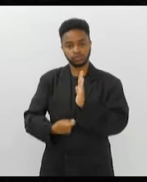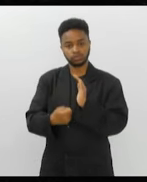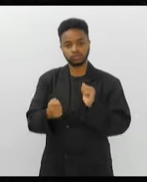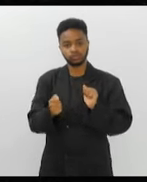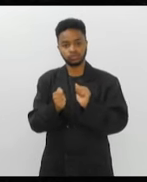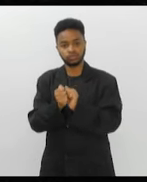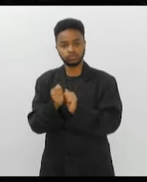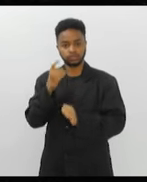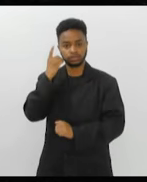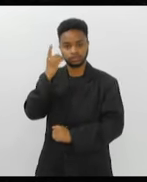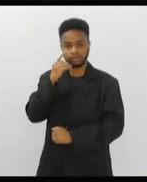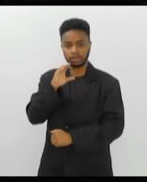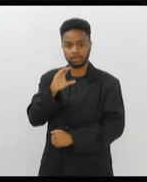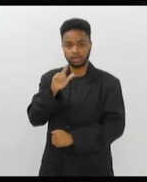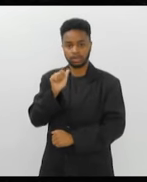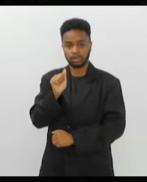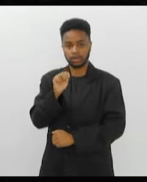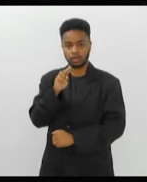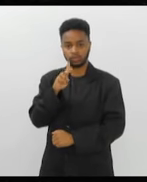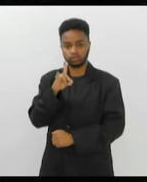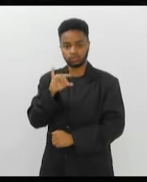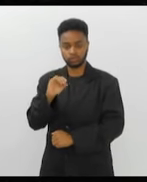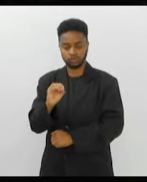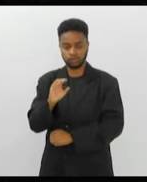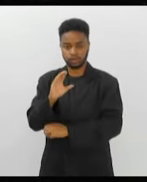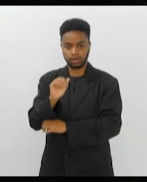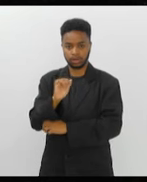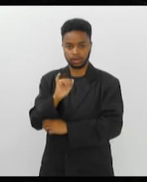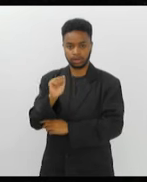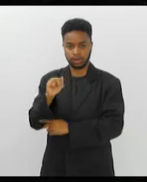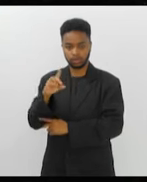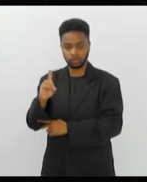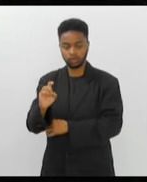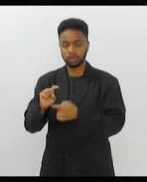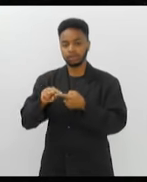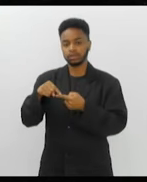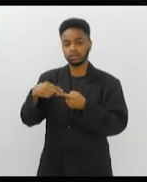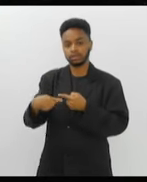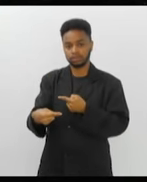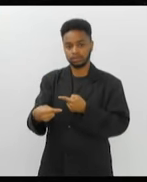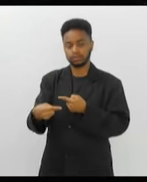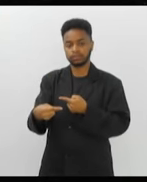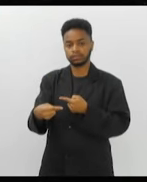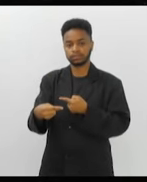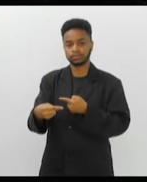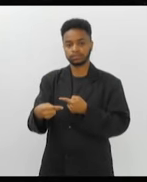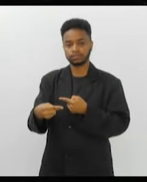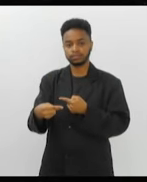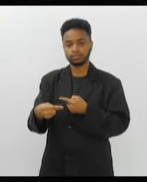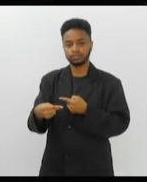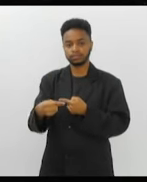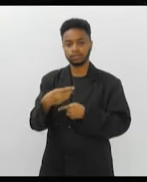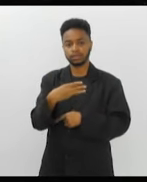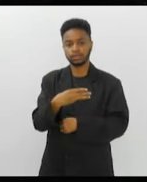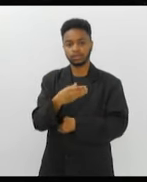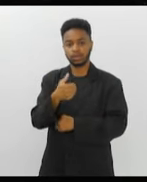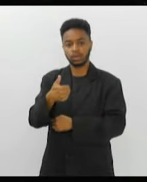deputado Cláudio Caiado e, posteriormente,